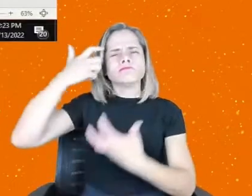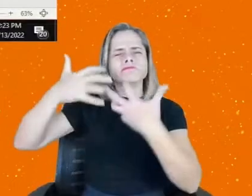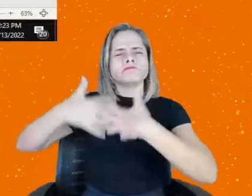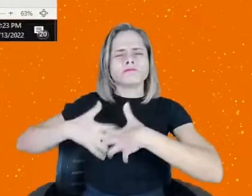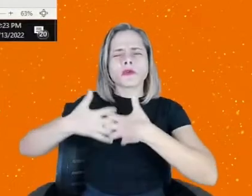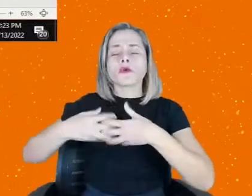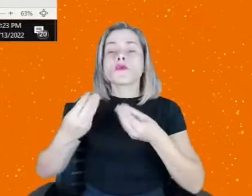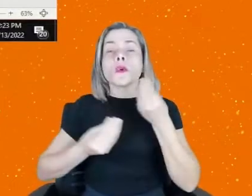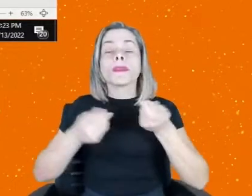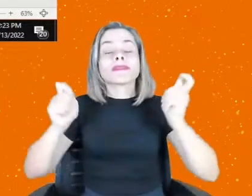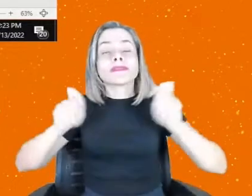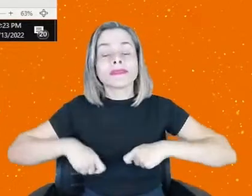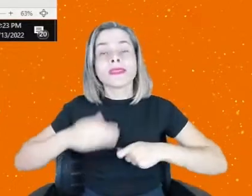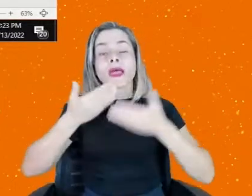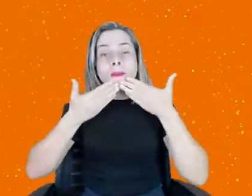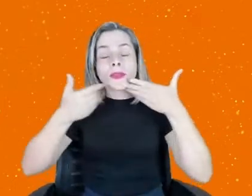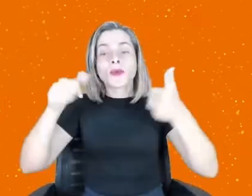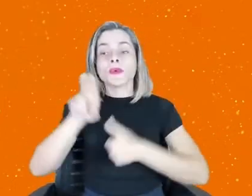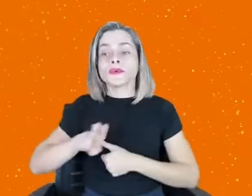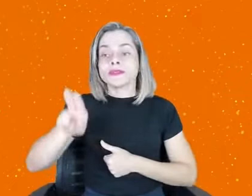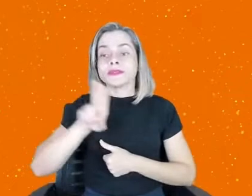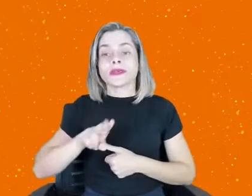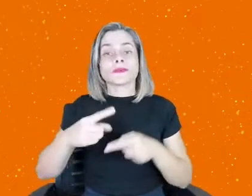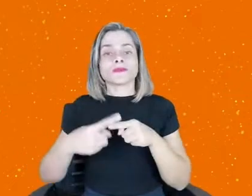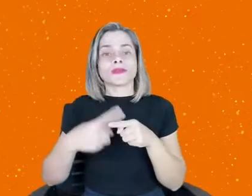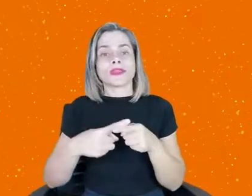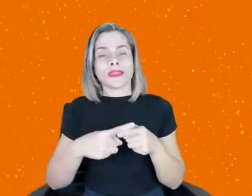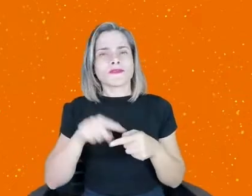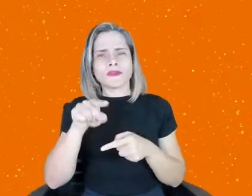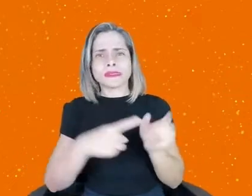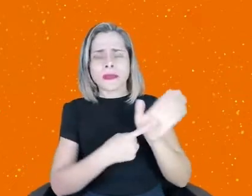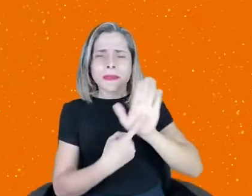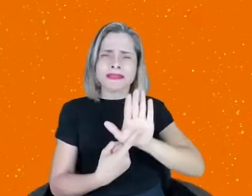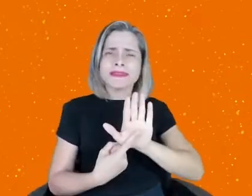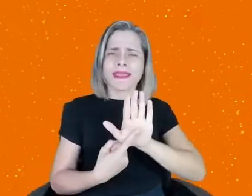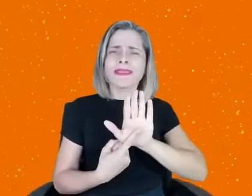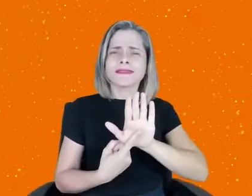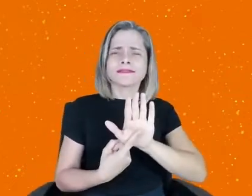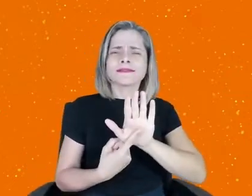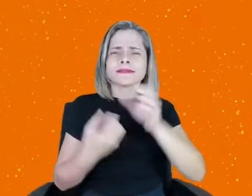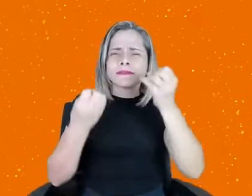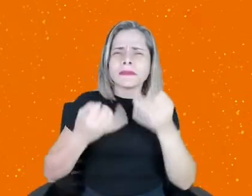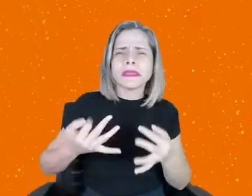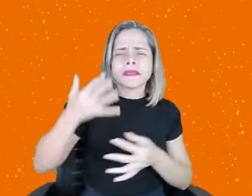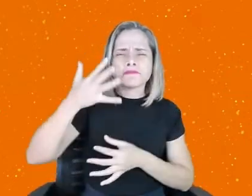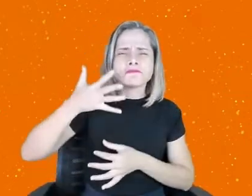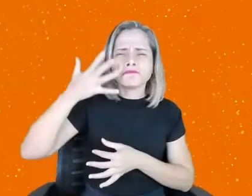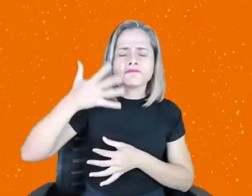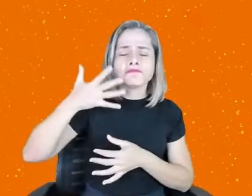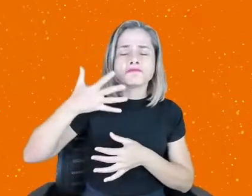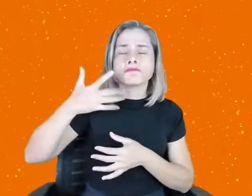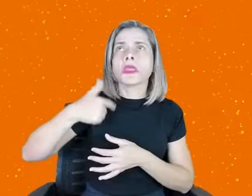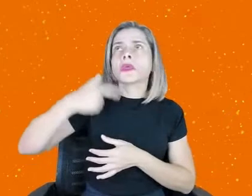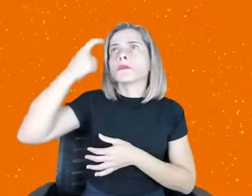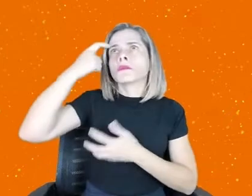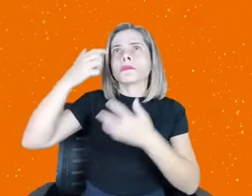ao longo da tua apresentação da tua fala para mim veio uma uma lembrança aqui de uma